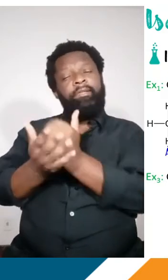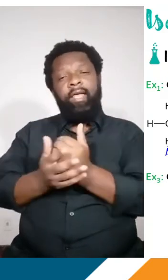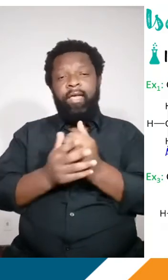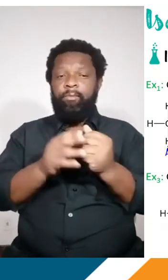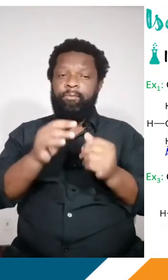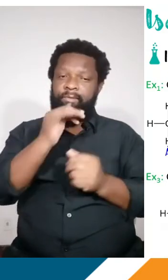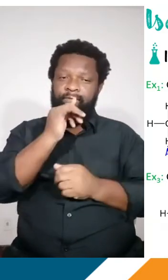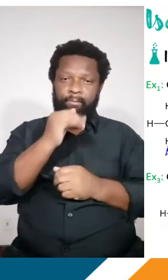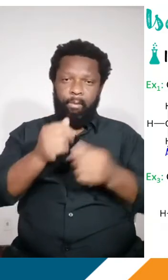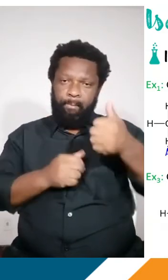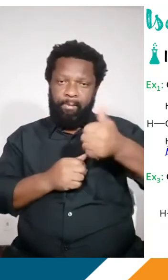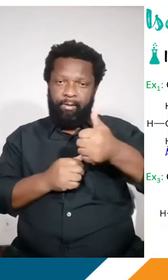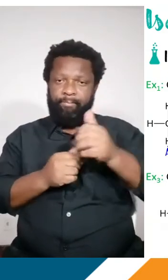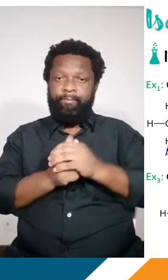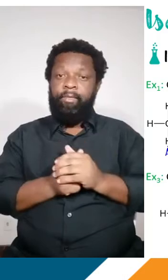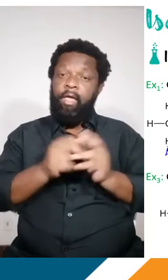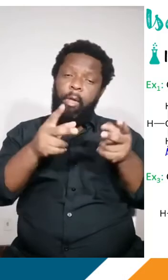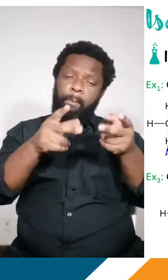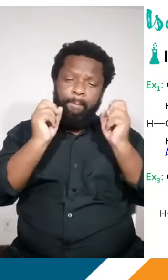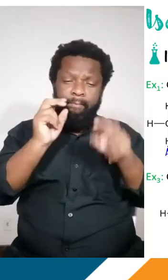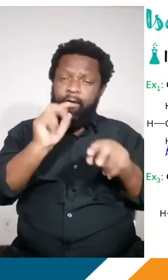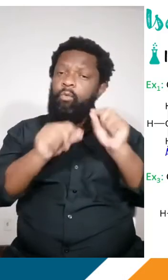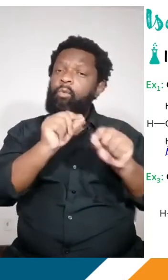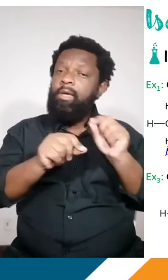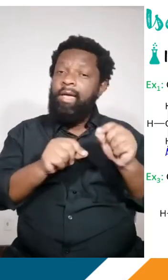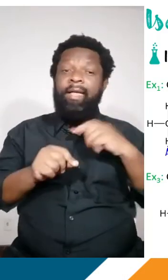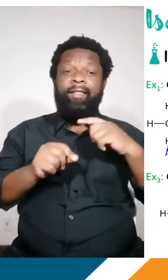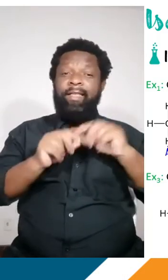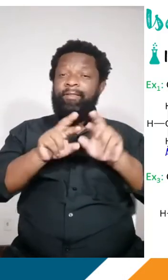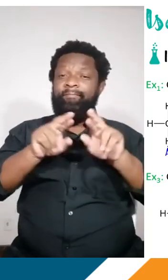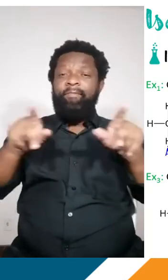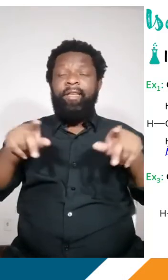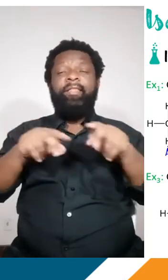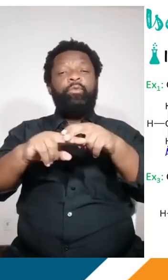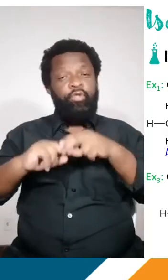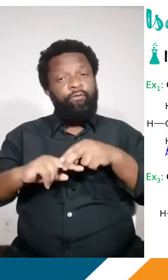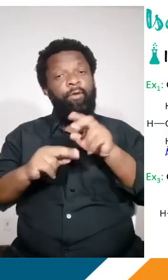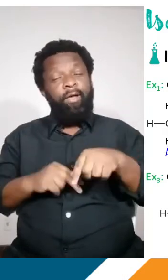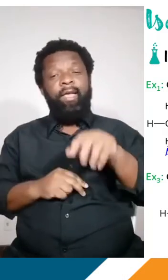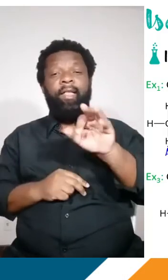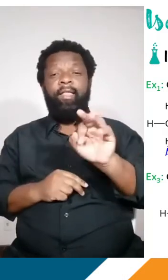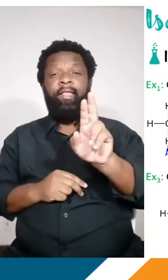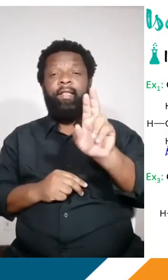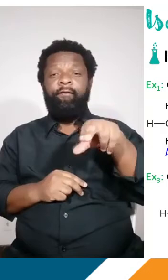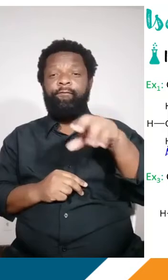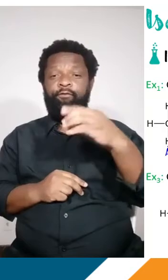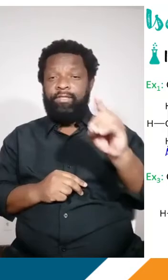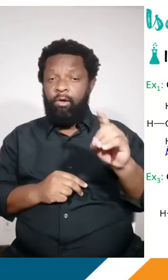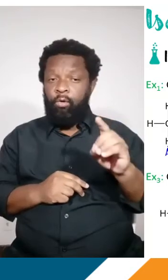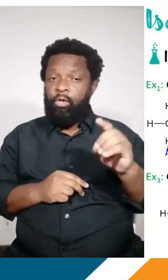molecular. E o que eu vejo novamente é que eles se diferenciam pela função. Aqui eu